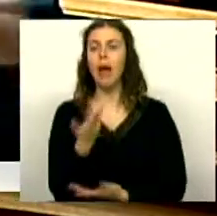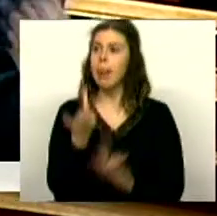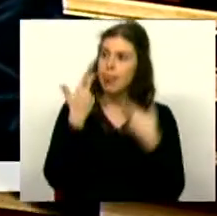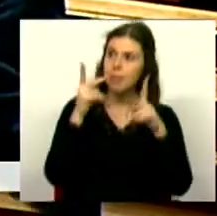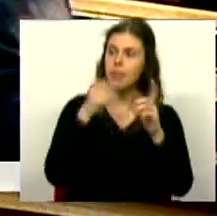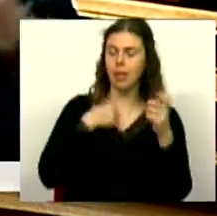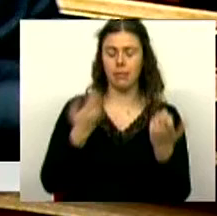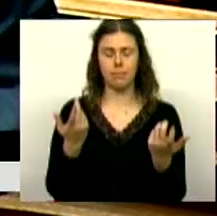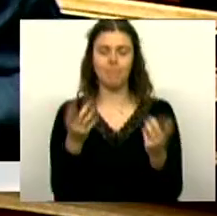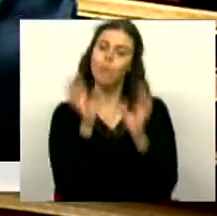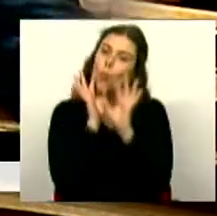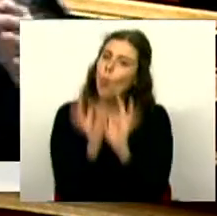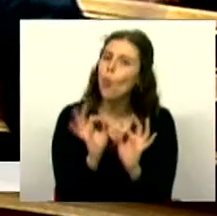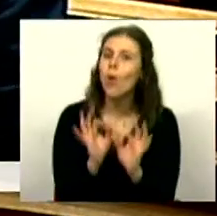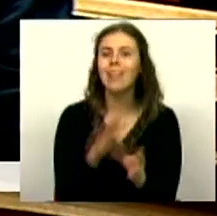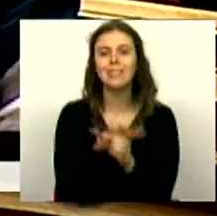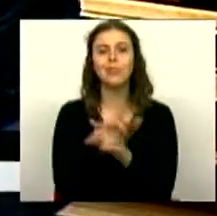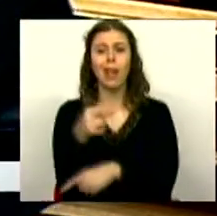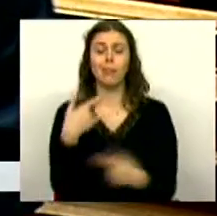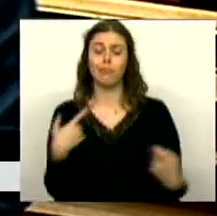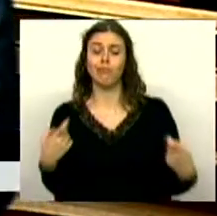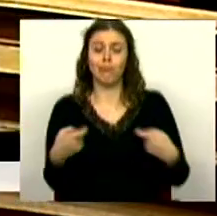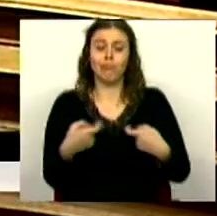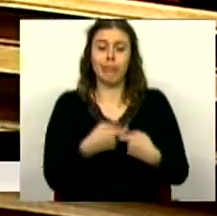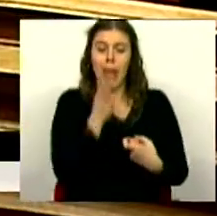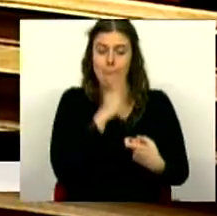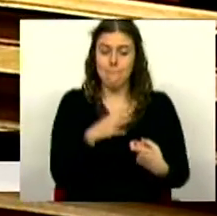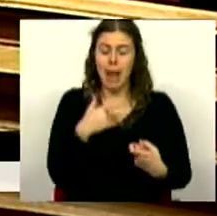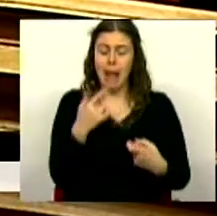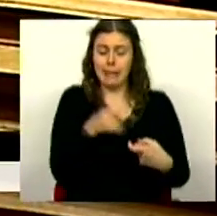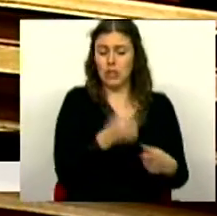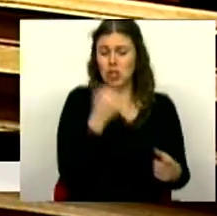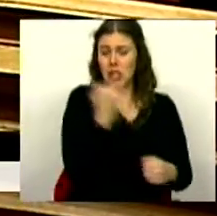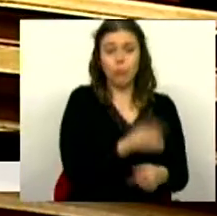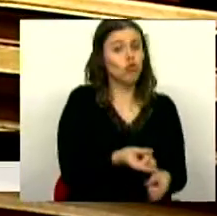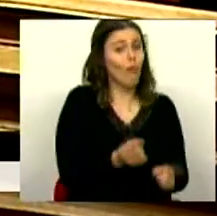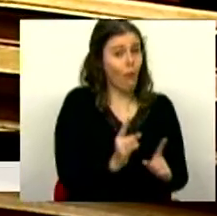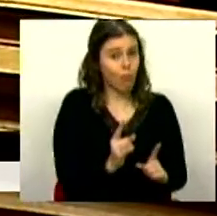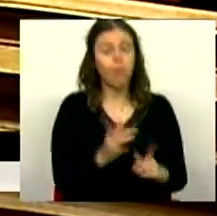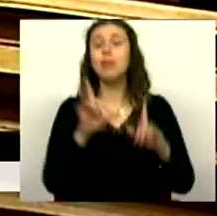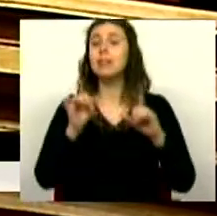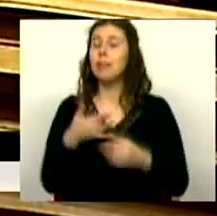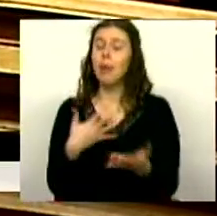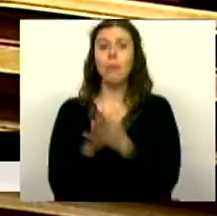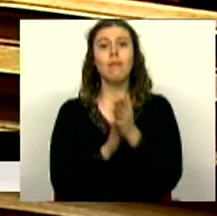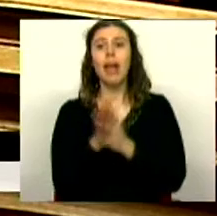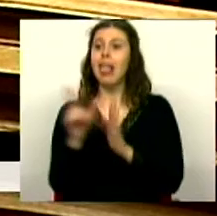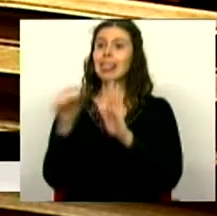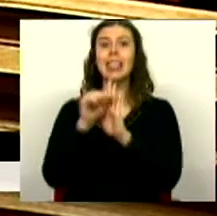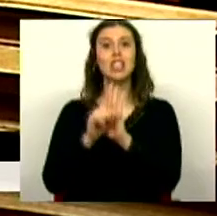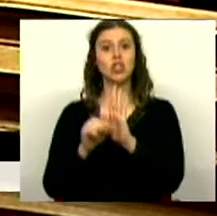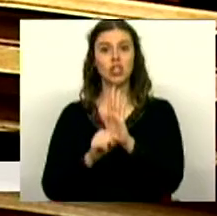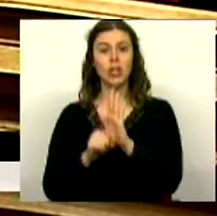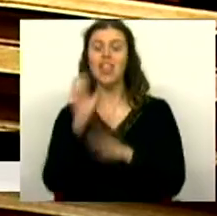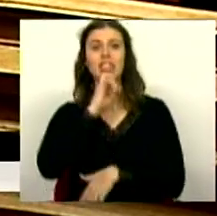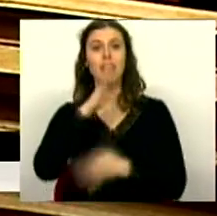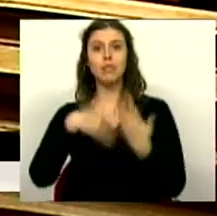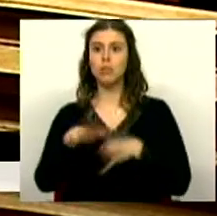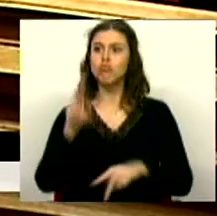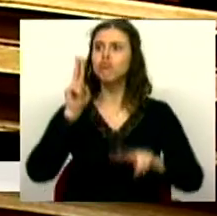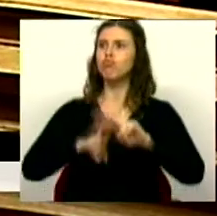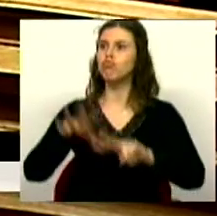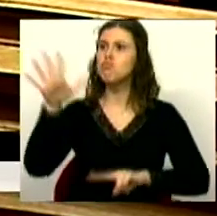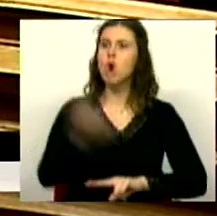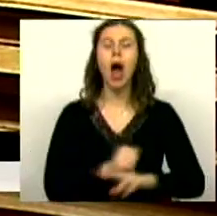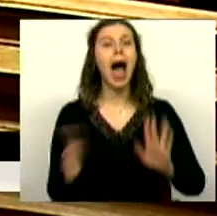expressão é cautelada nas situações em que ela não corresponde à prática destes ilícitos e também através da elaboração de listas que permitam fazer uma detenção